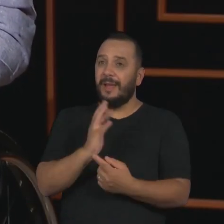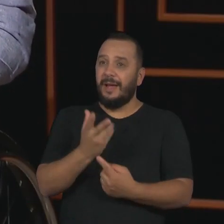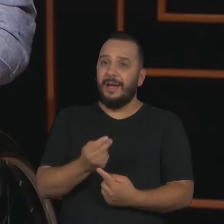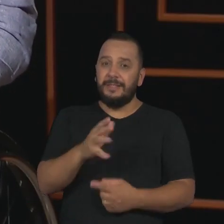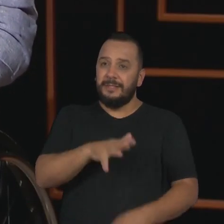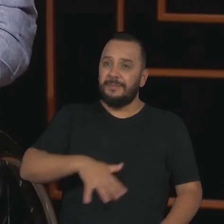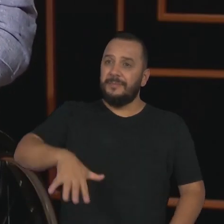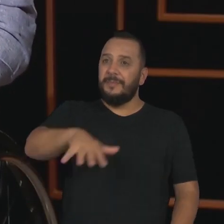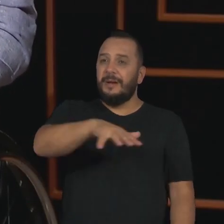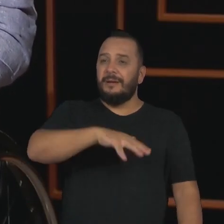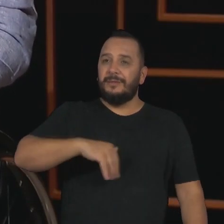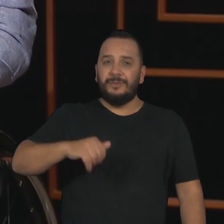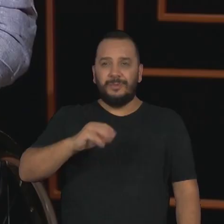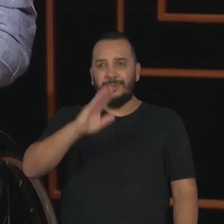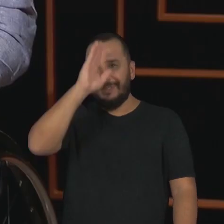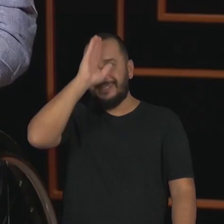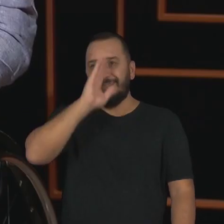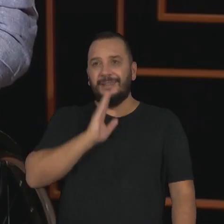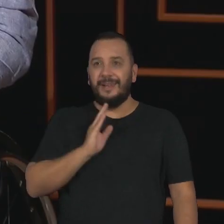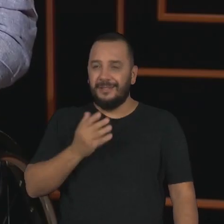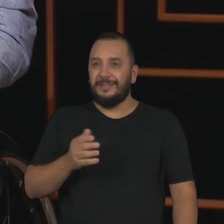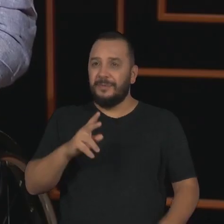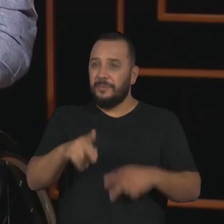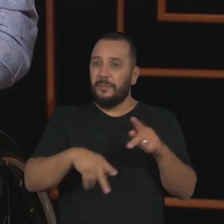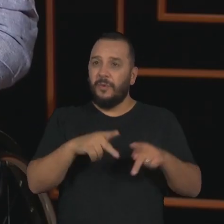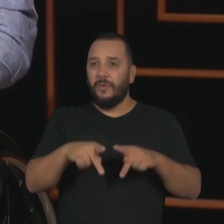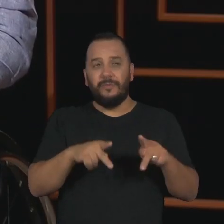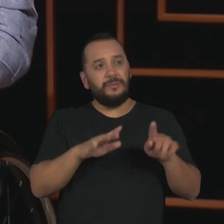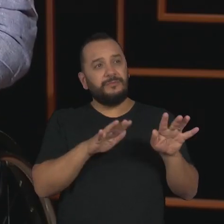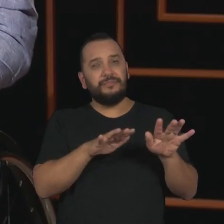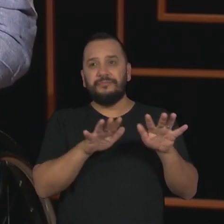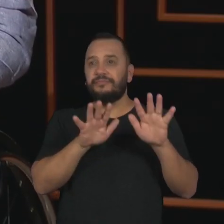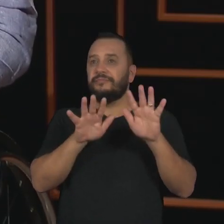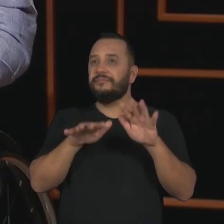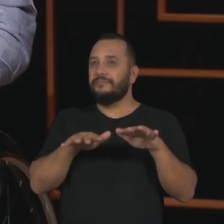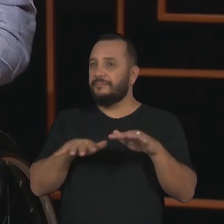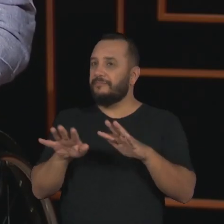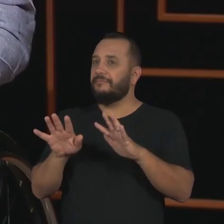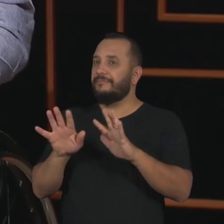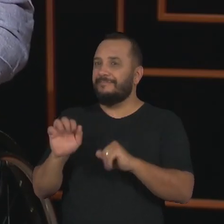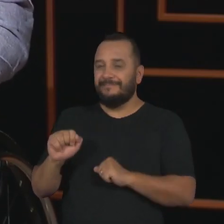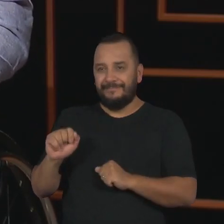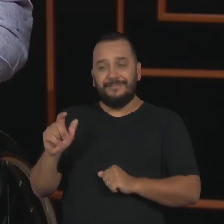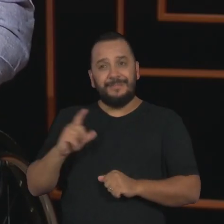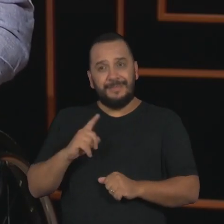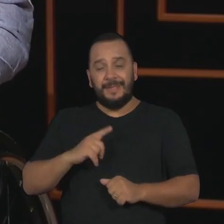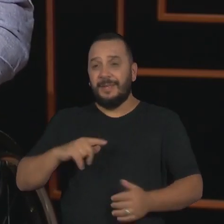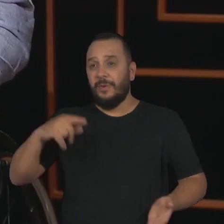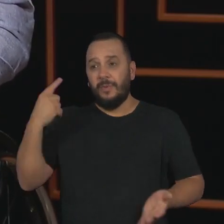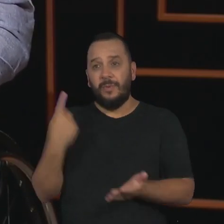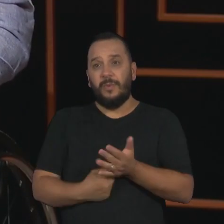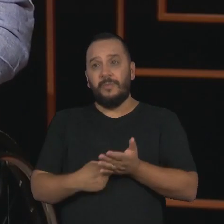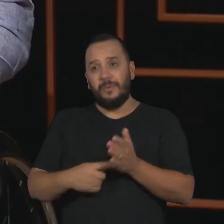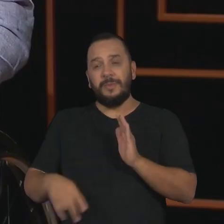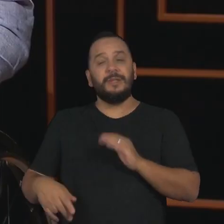público exige um compromisso muito grande da classe